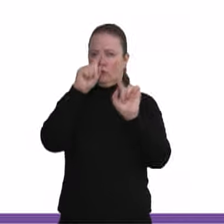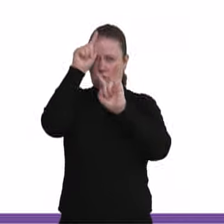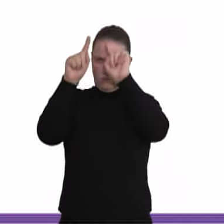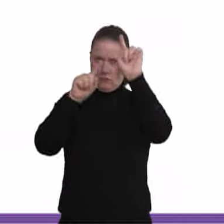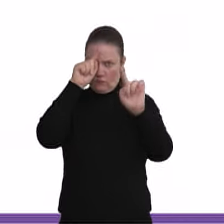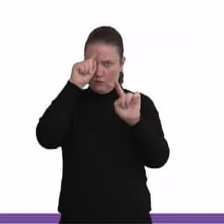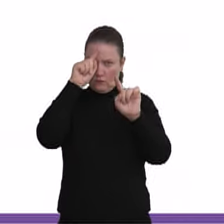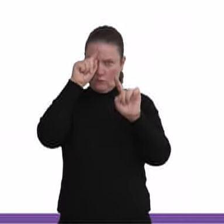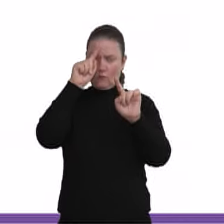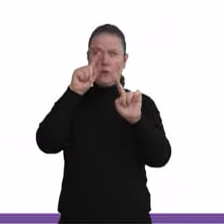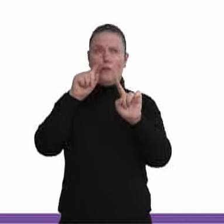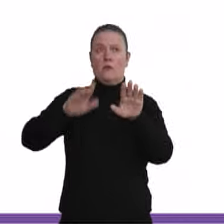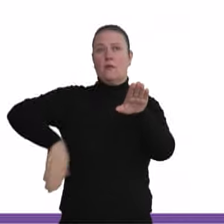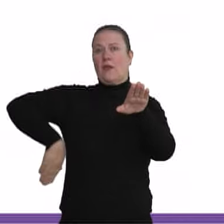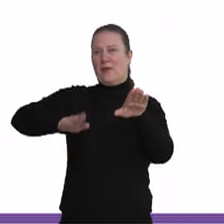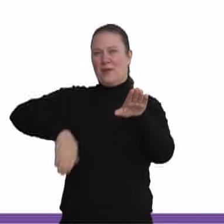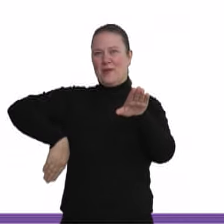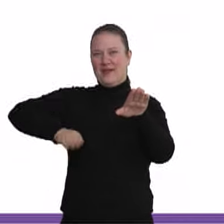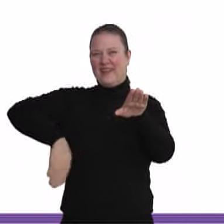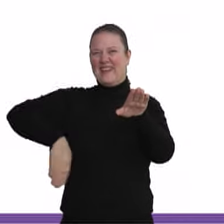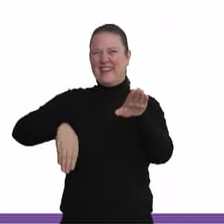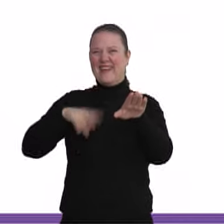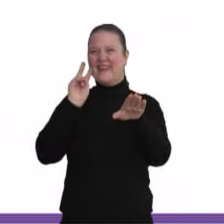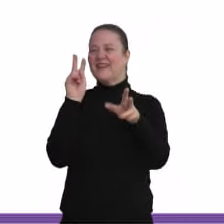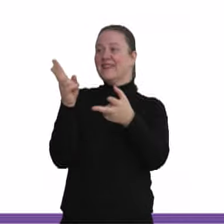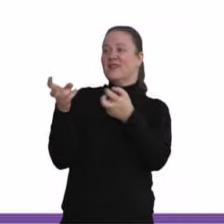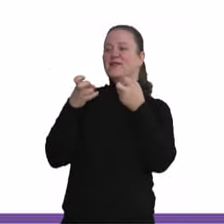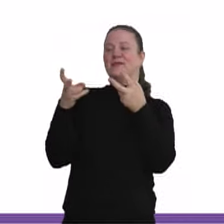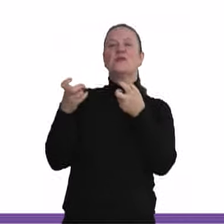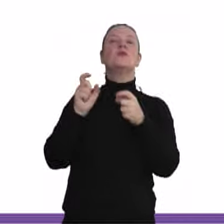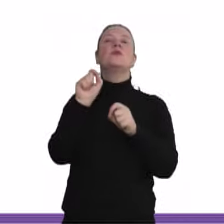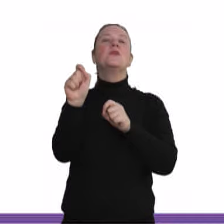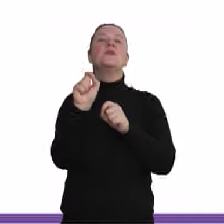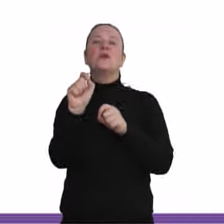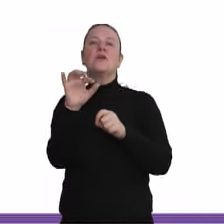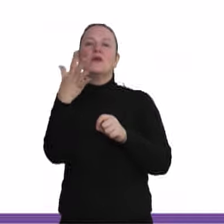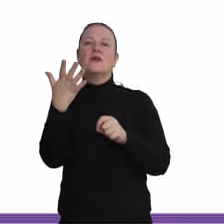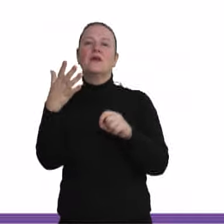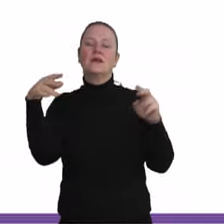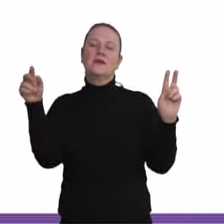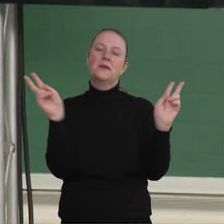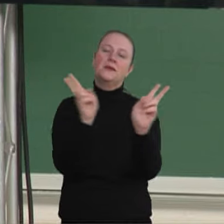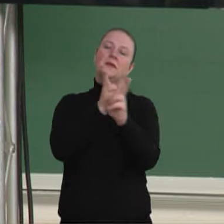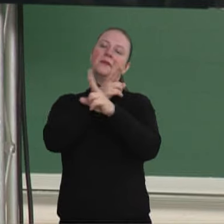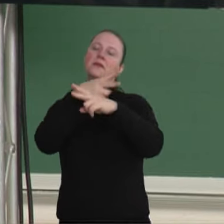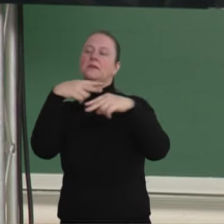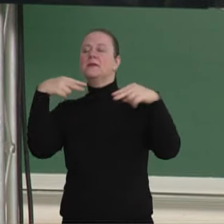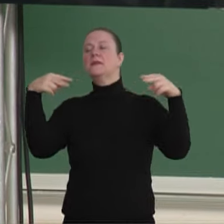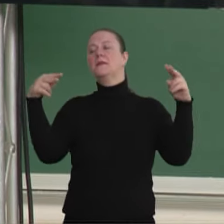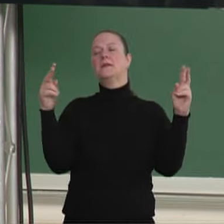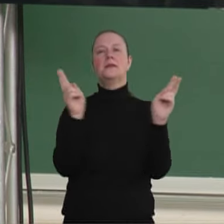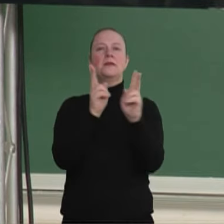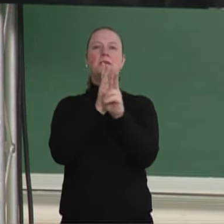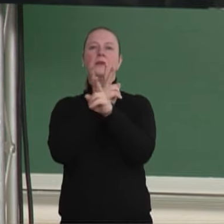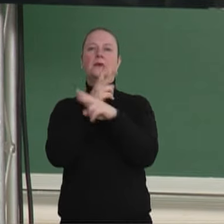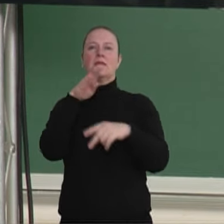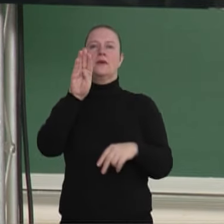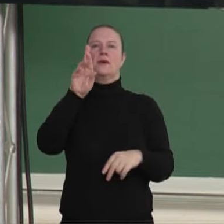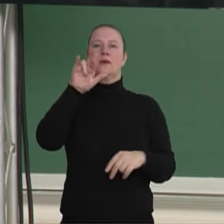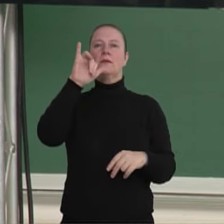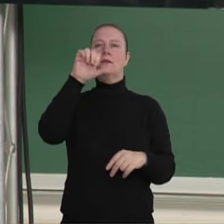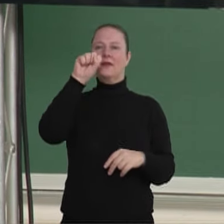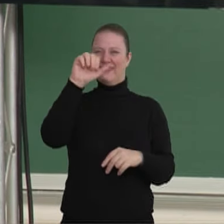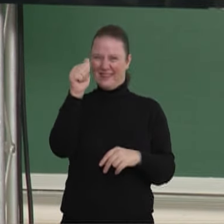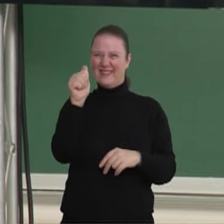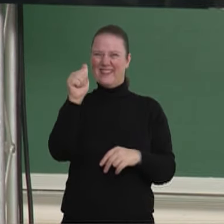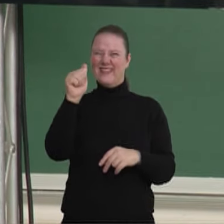praia. Geralmente você percebe que à beira-mar você vai estar trabalhando sempre com aquela brisa marítima, mas como que acontece isso? Então,